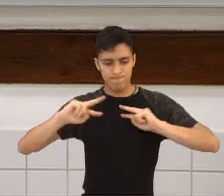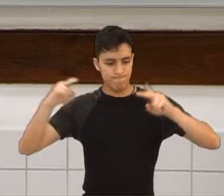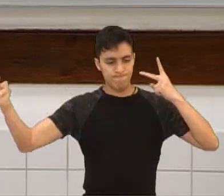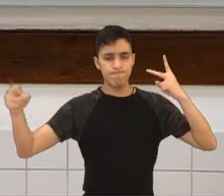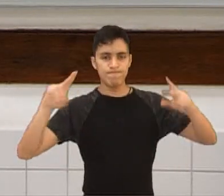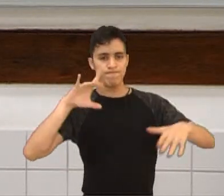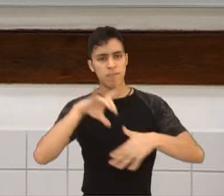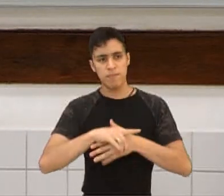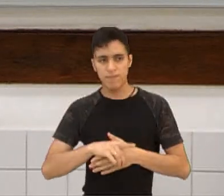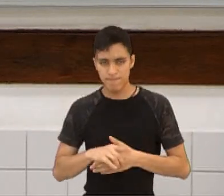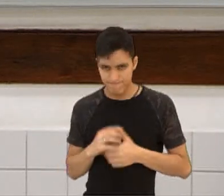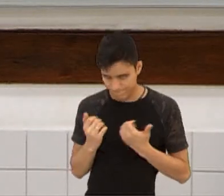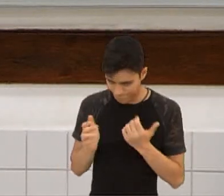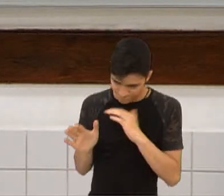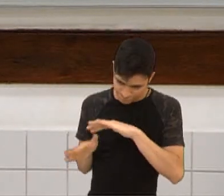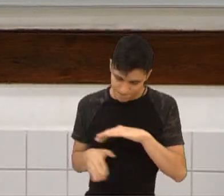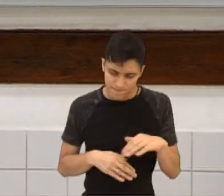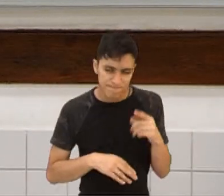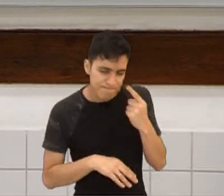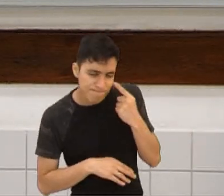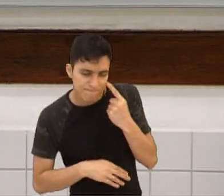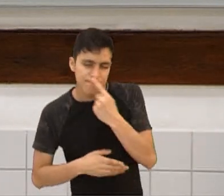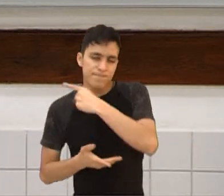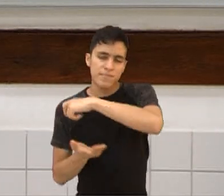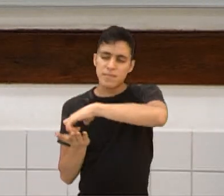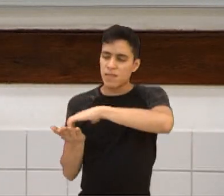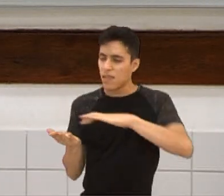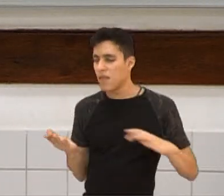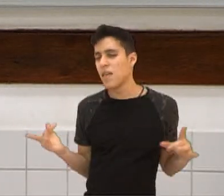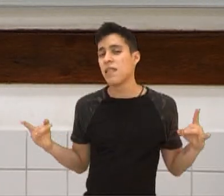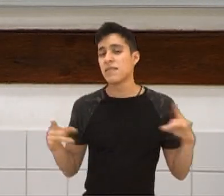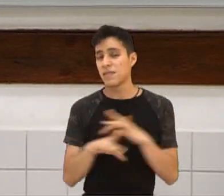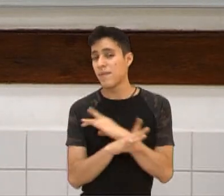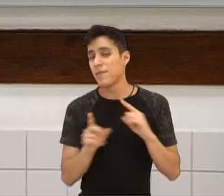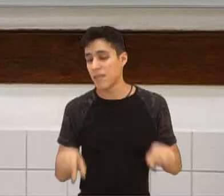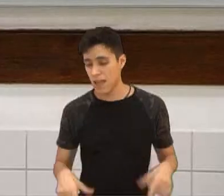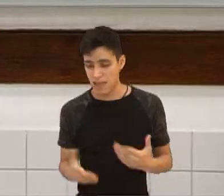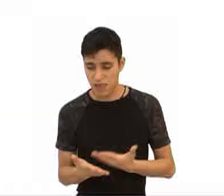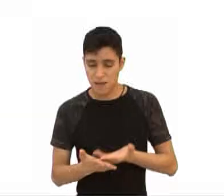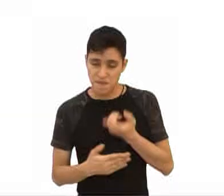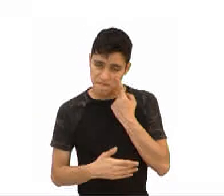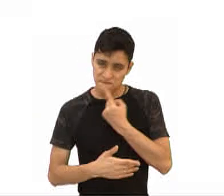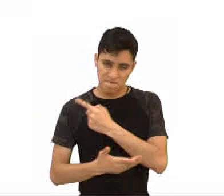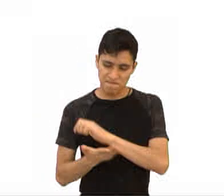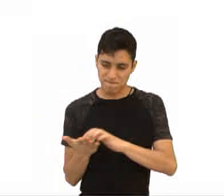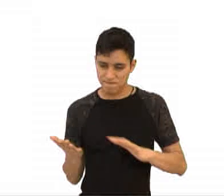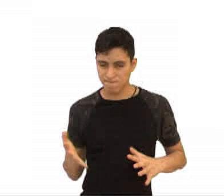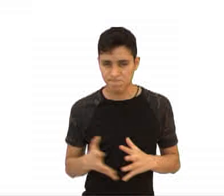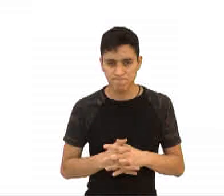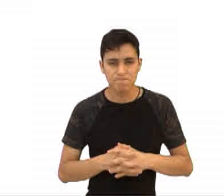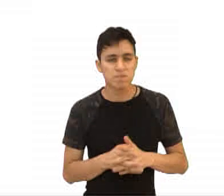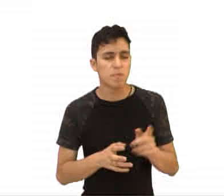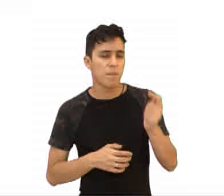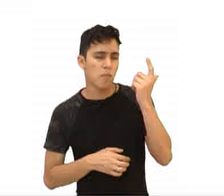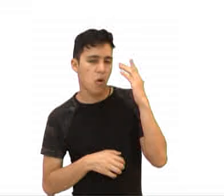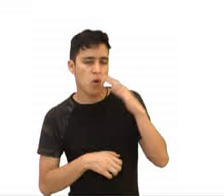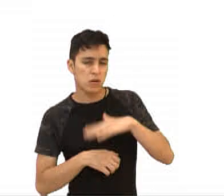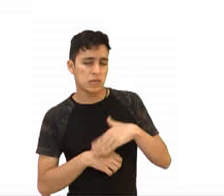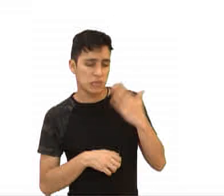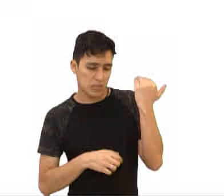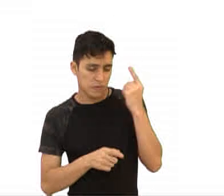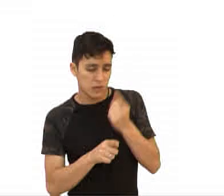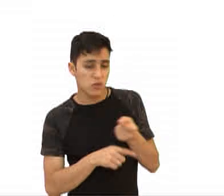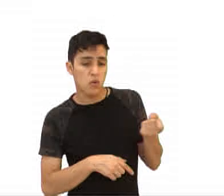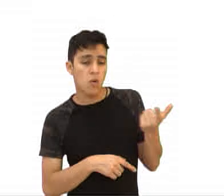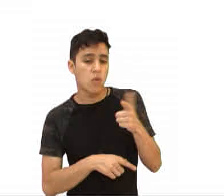só quanta coisa a gente viu. Vamos para um exercício para a gente encerrar a aula de hoje? Olha só esse exercício. Recentemente foi descoberta uma